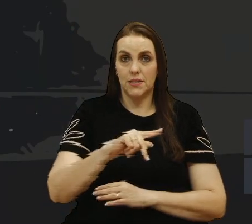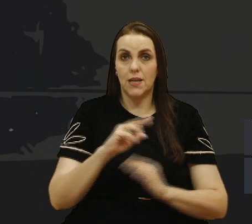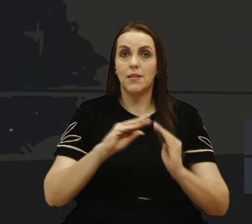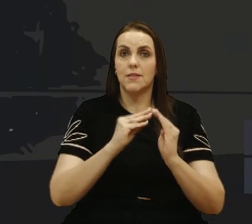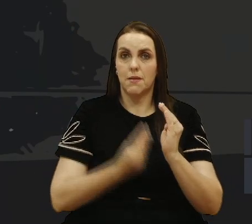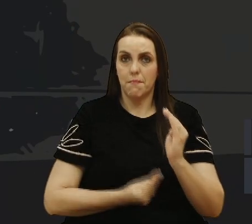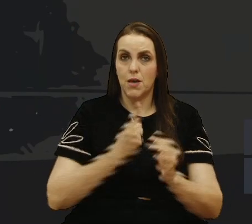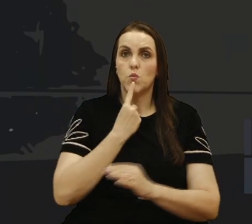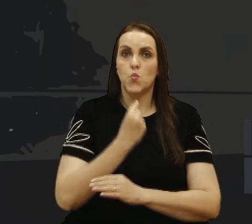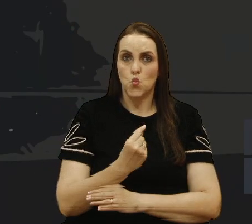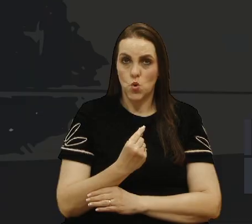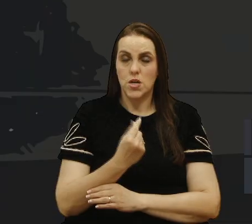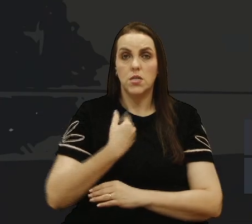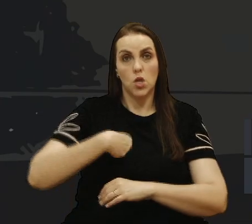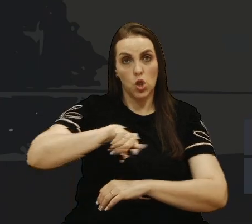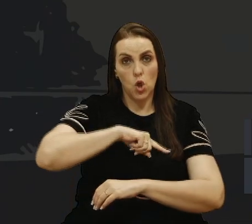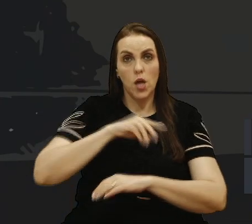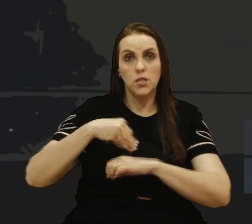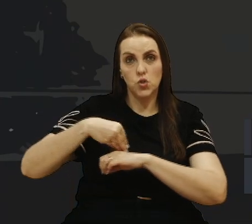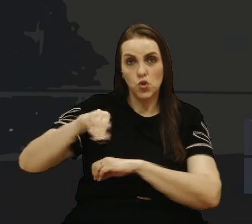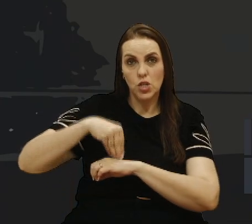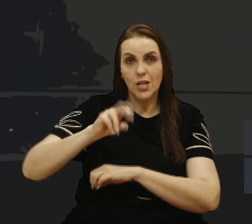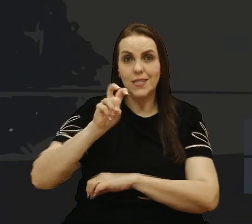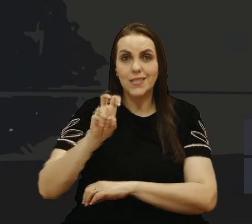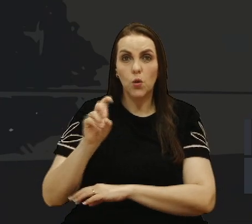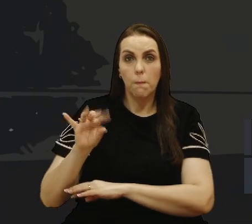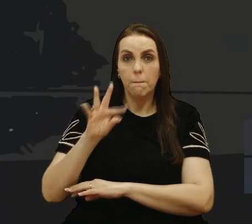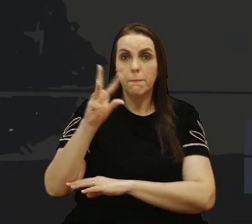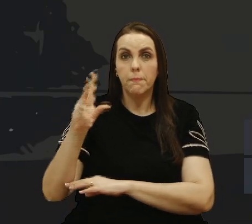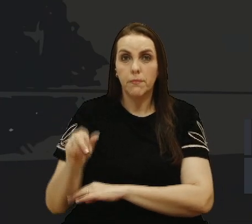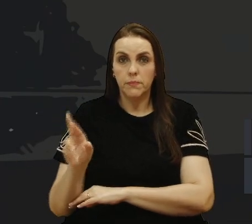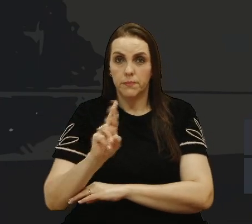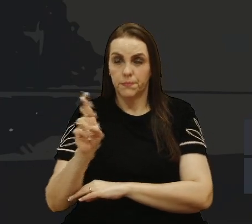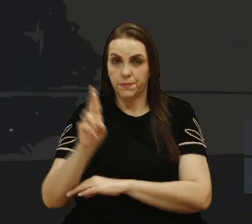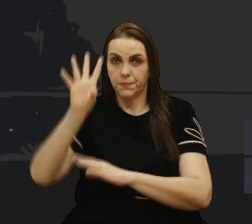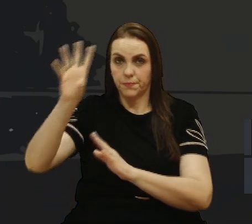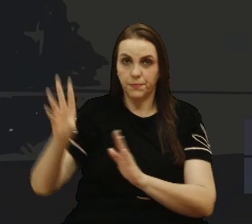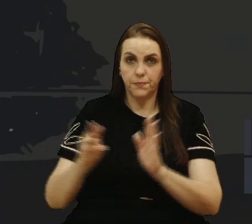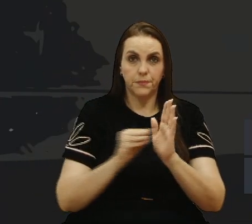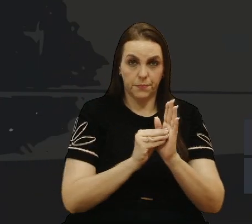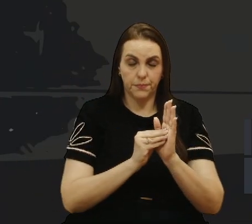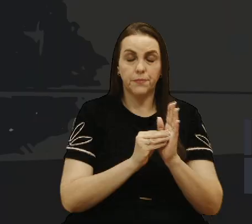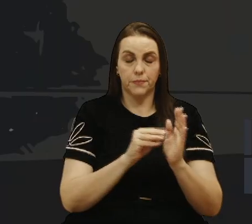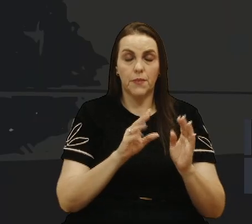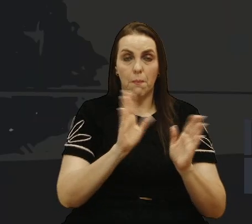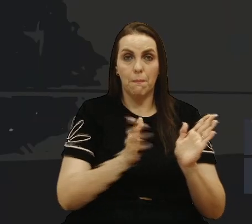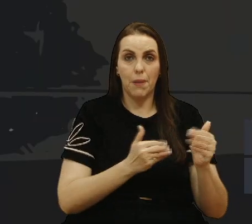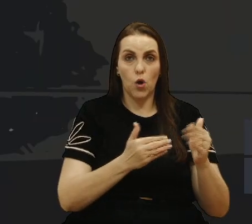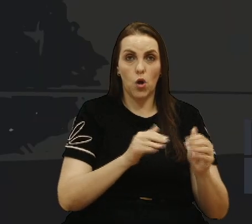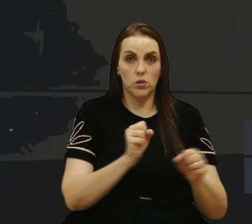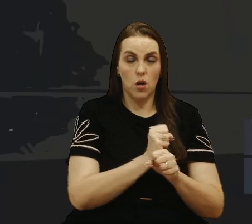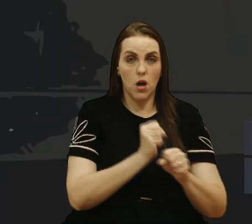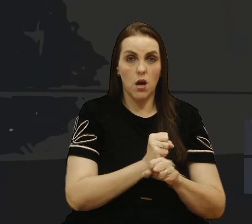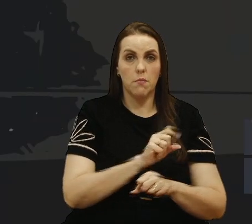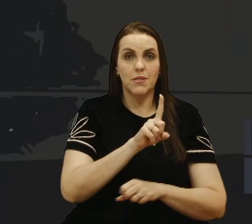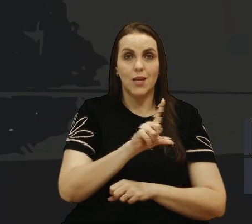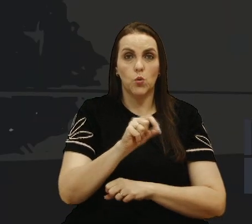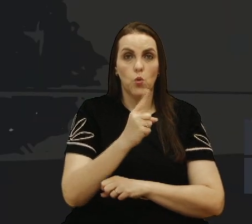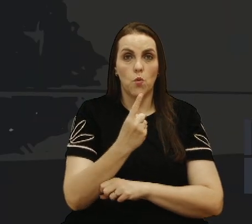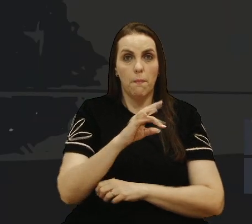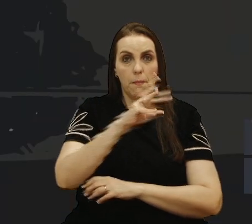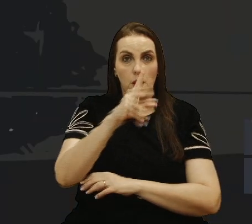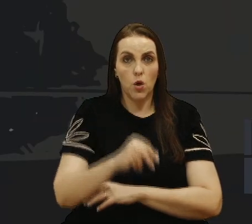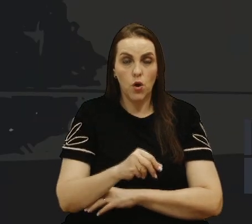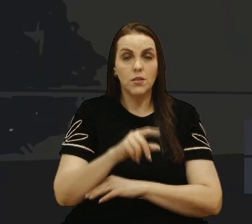nossa, 5 milhões de reais dentro do pacote de obras de 101 milhões de reais, botou 5 milhões para